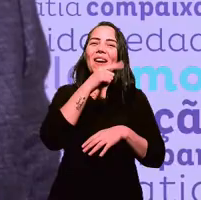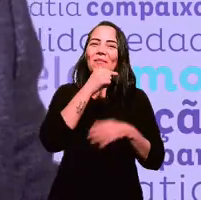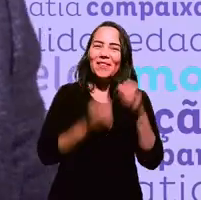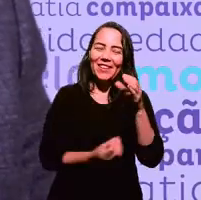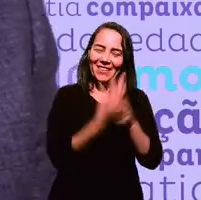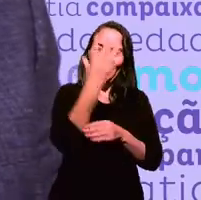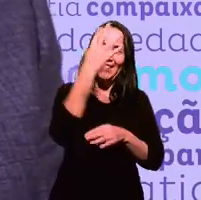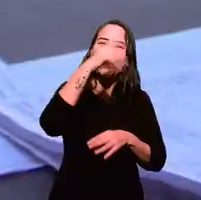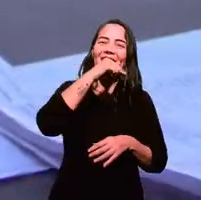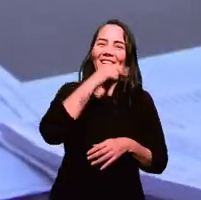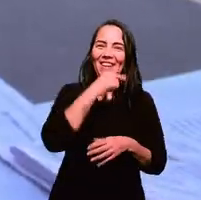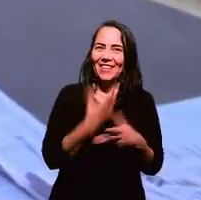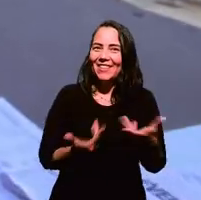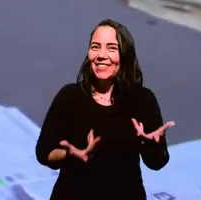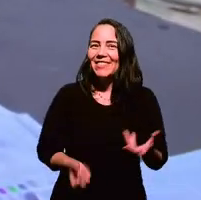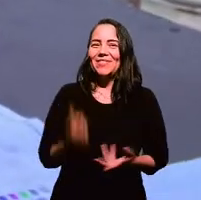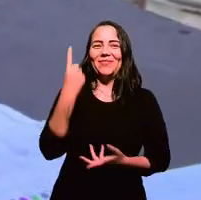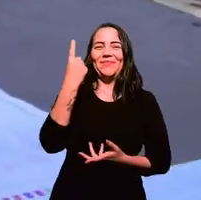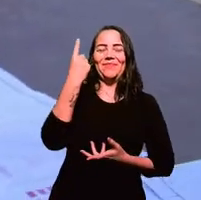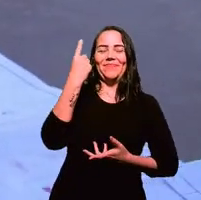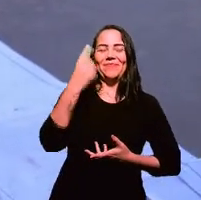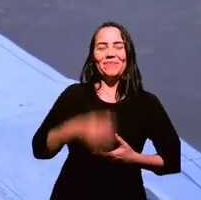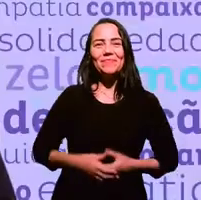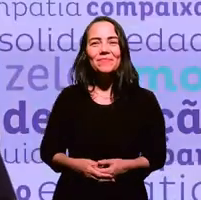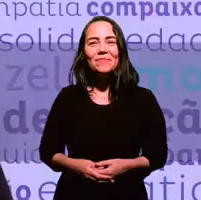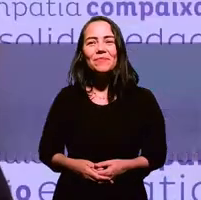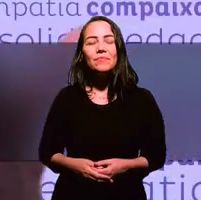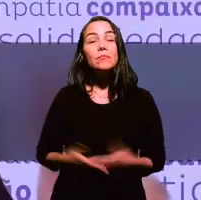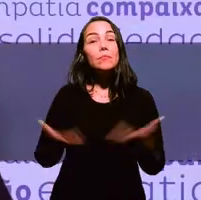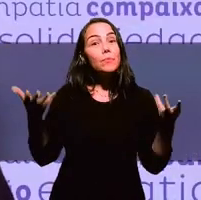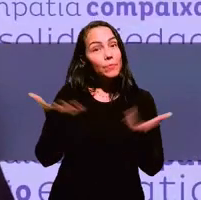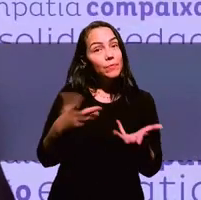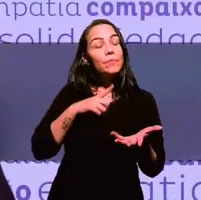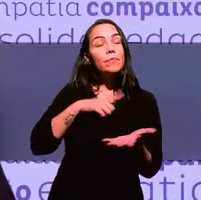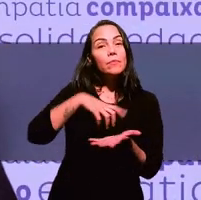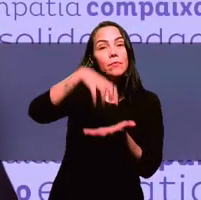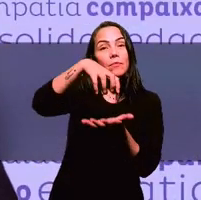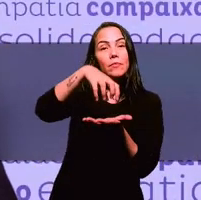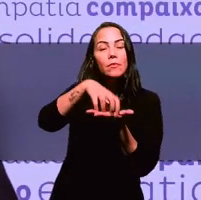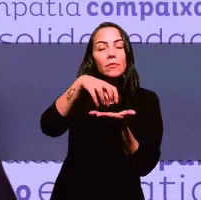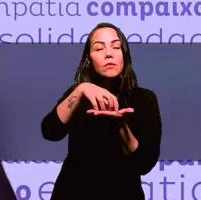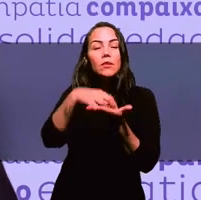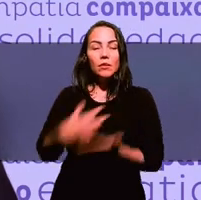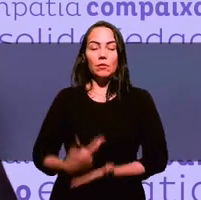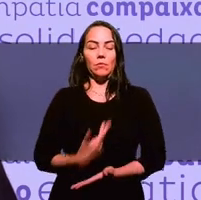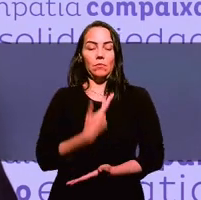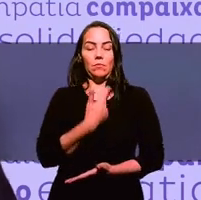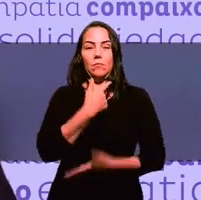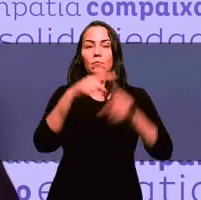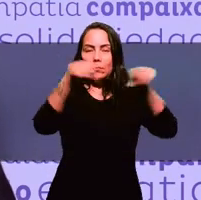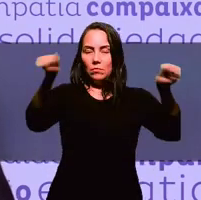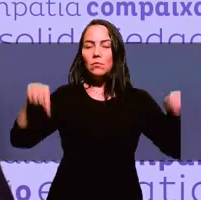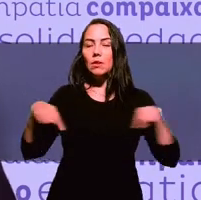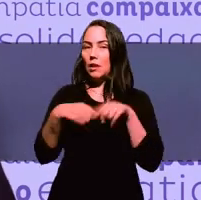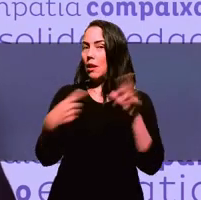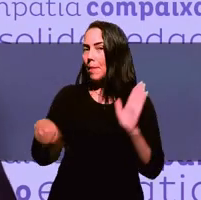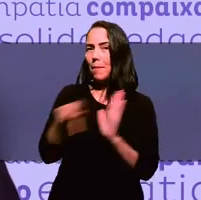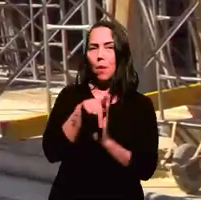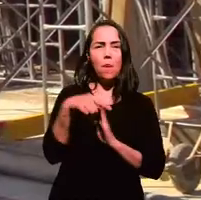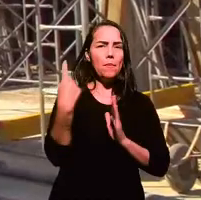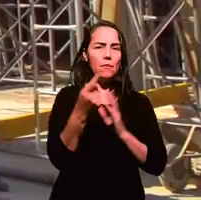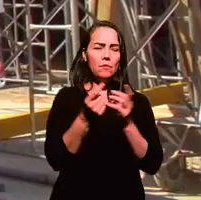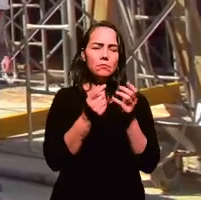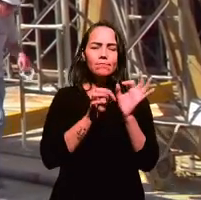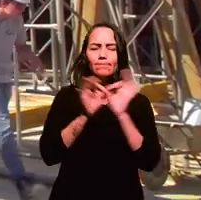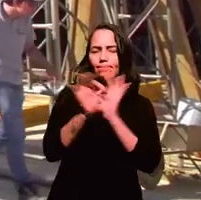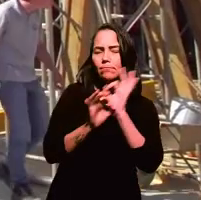lugar. Uma das grandes intervenções agora é o centro cirúrgico, já preparando para a hemodinâmica, preparando para a tecnologia,